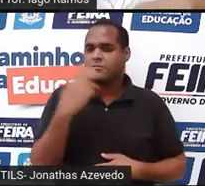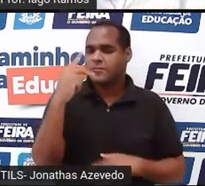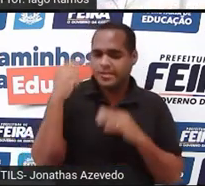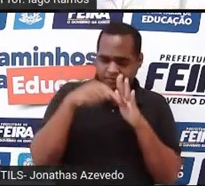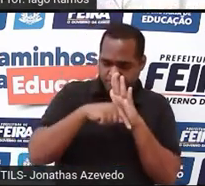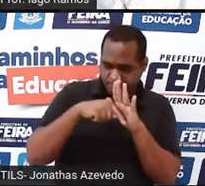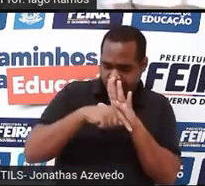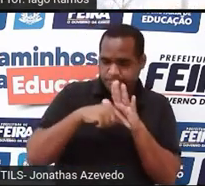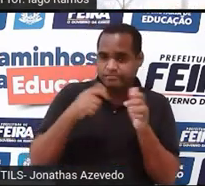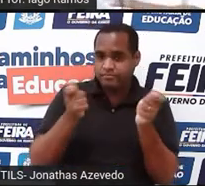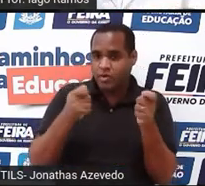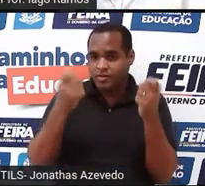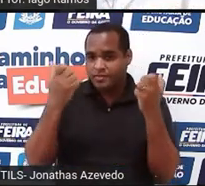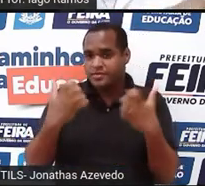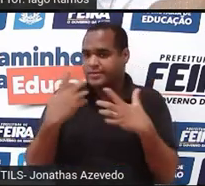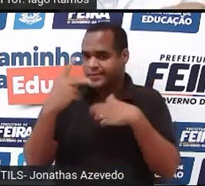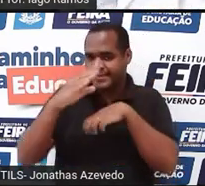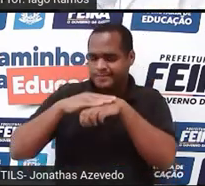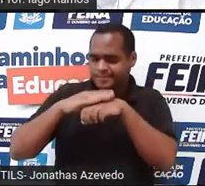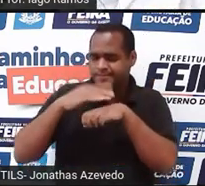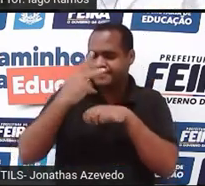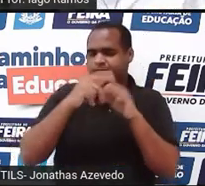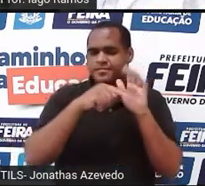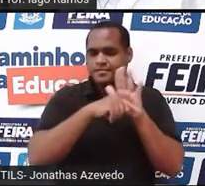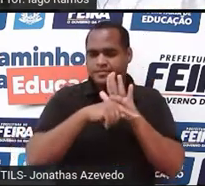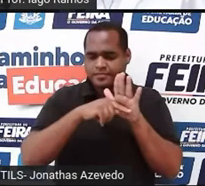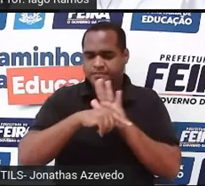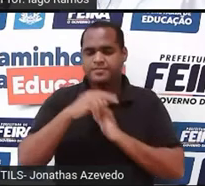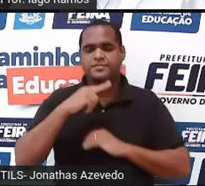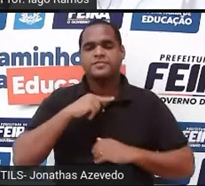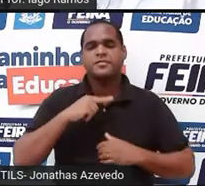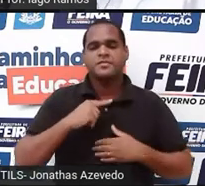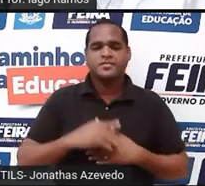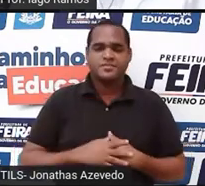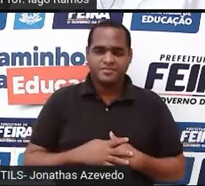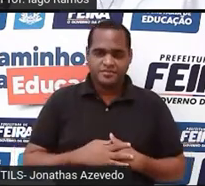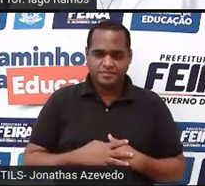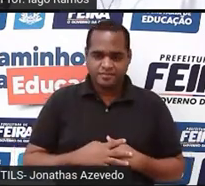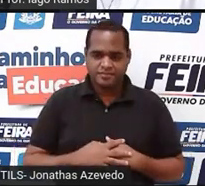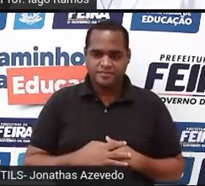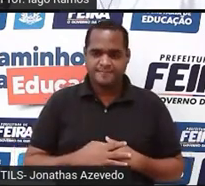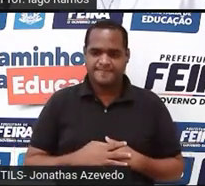você mesmo avaliar você mesma tá bom